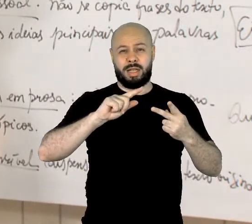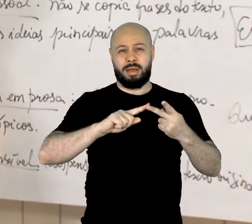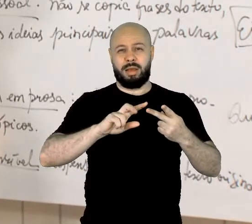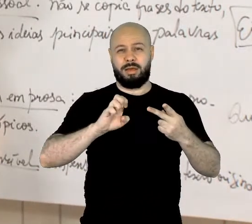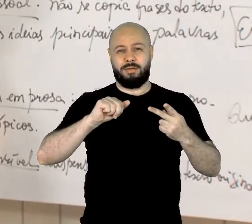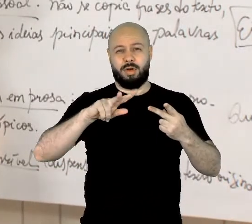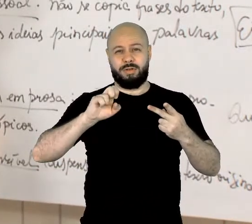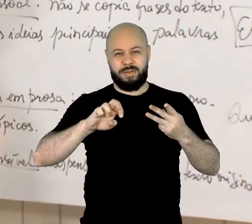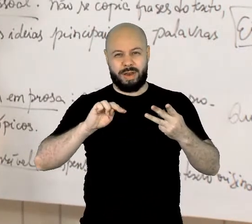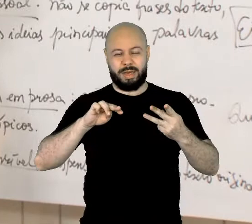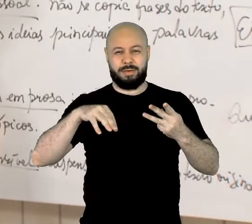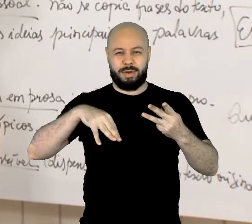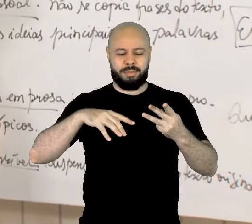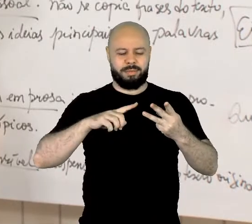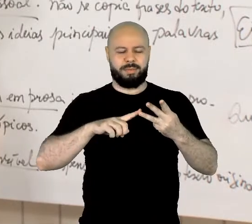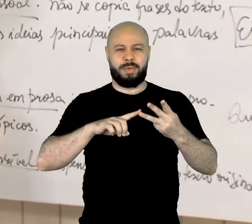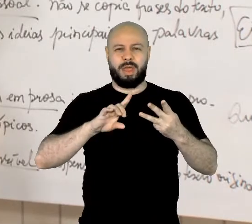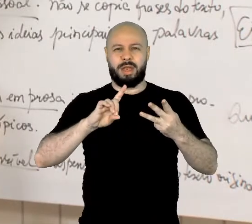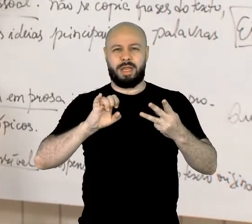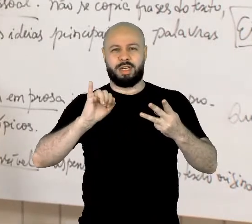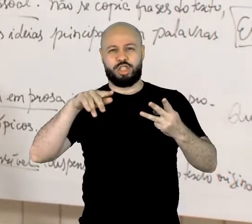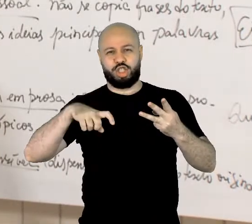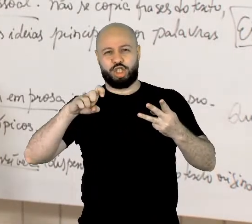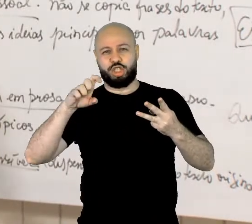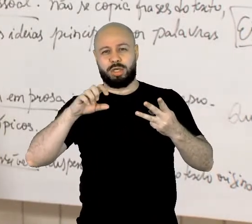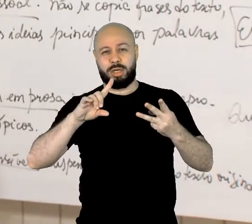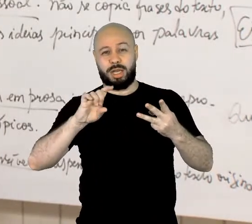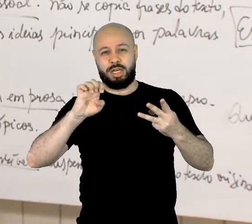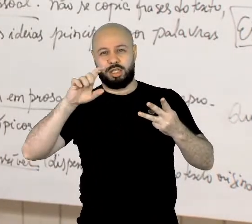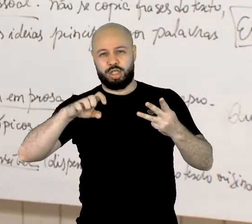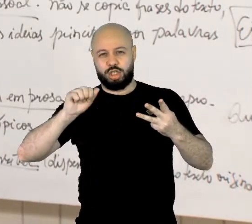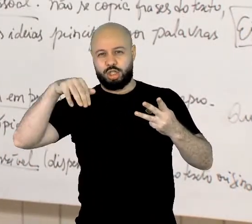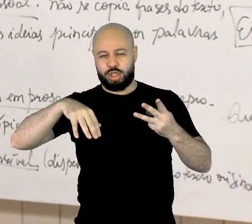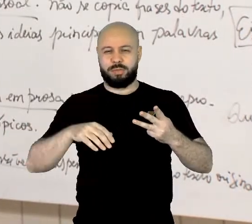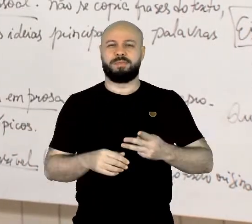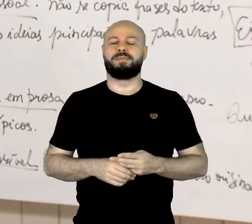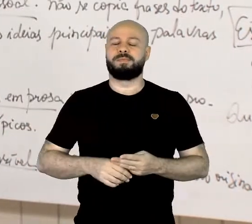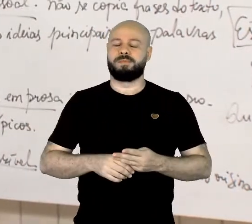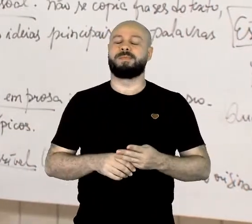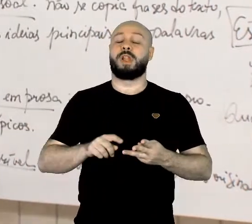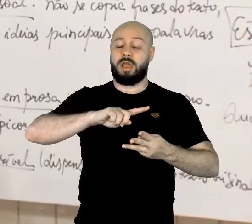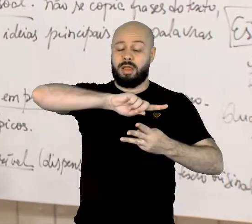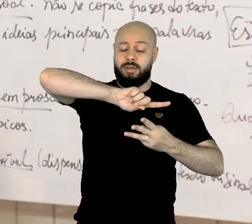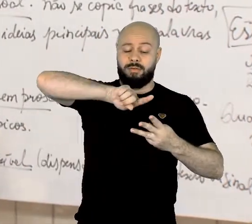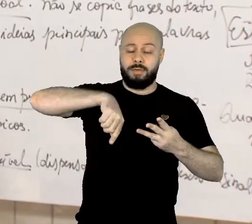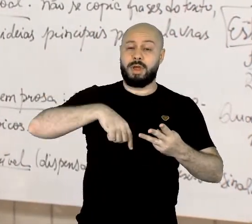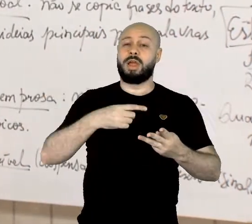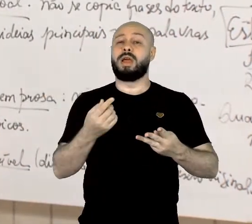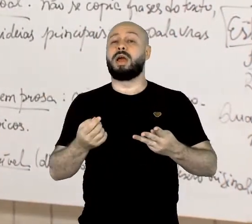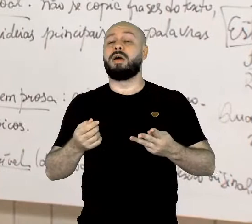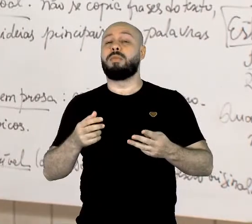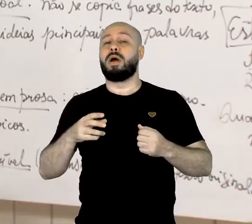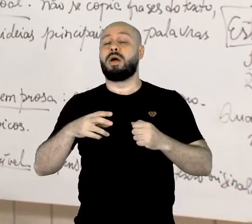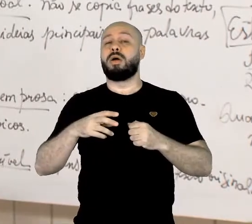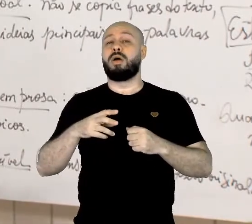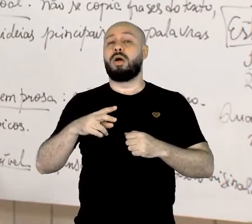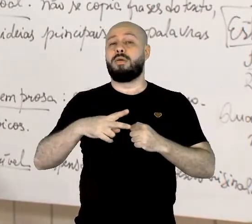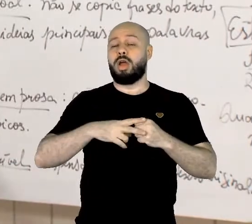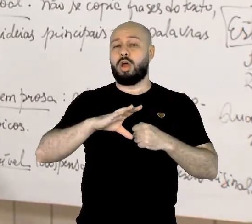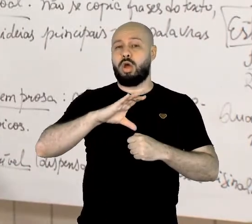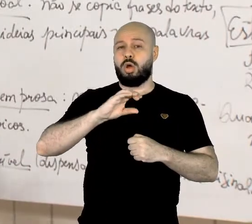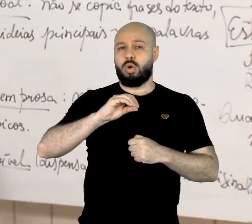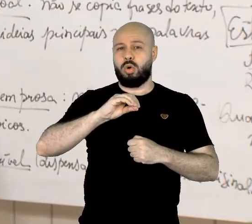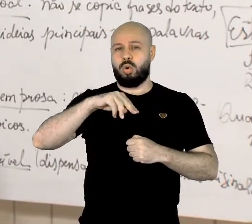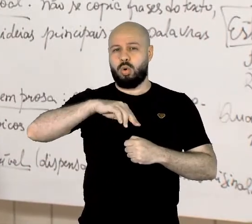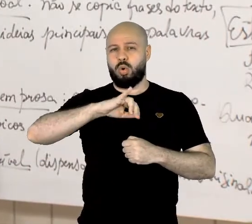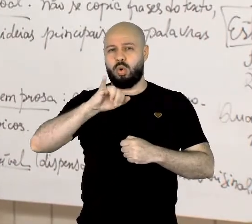deixam, são tudo o que? Verbos. Esses verbos, eles estão conjugados em qual? No presente do